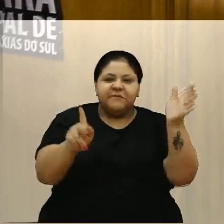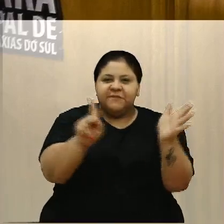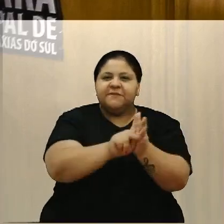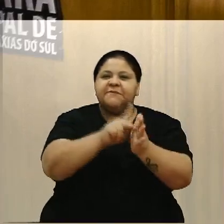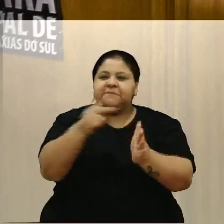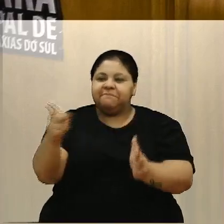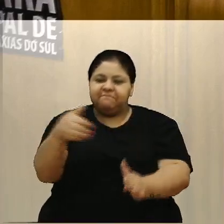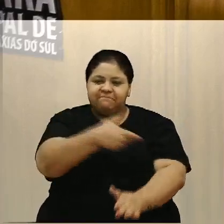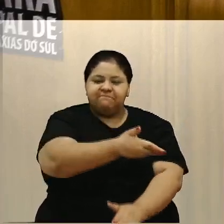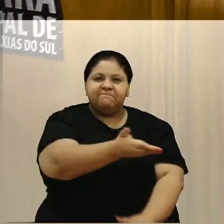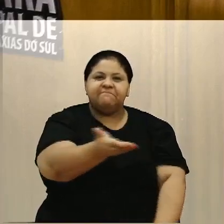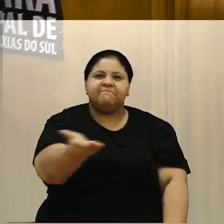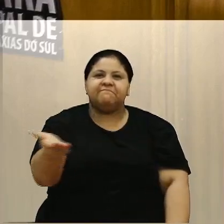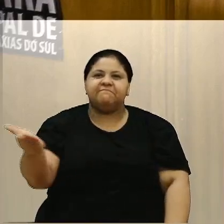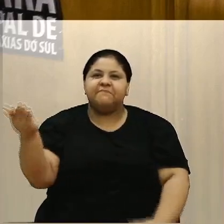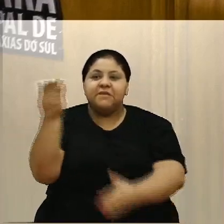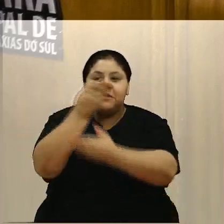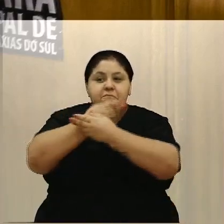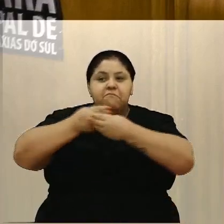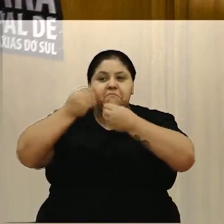caboatinga e mel campeiro,